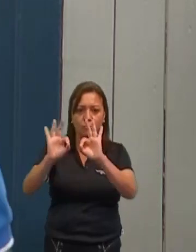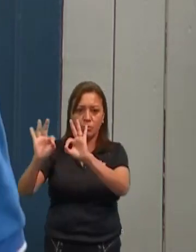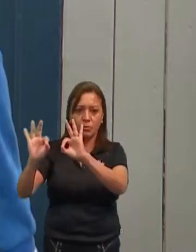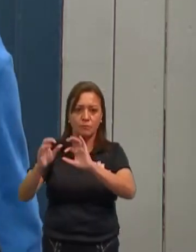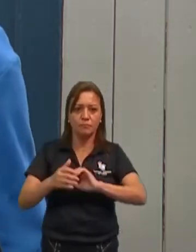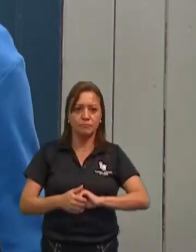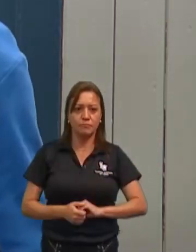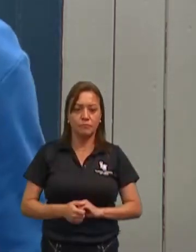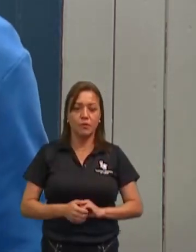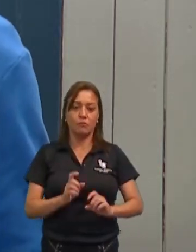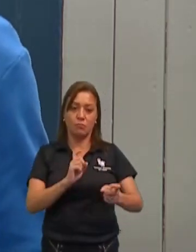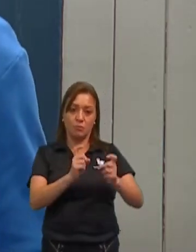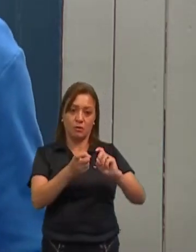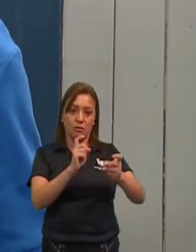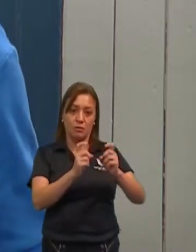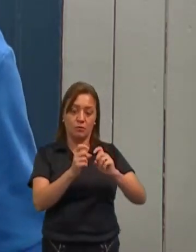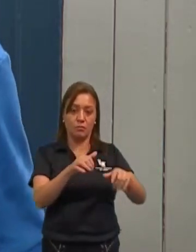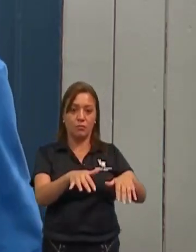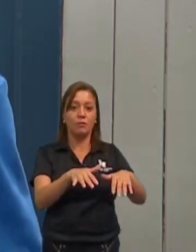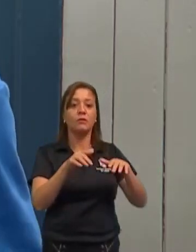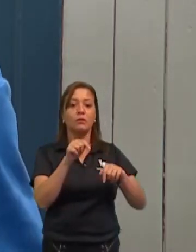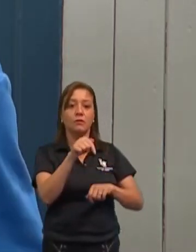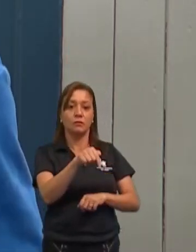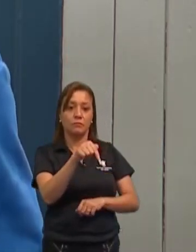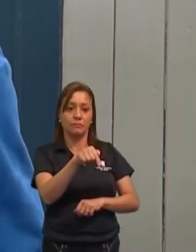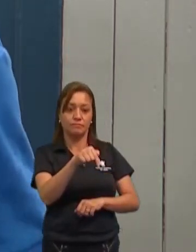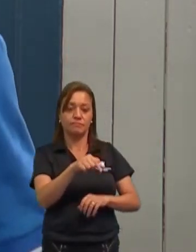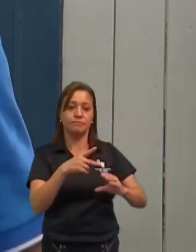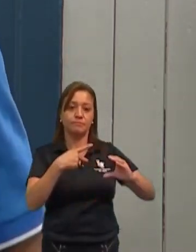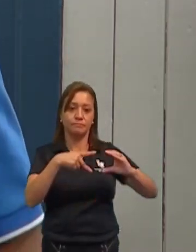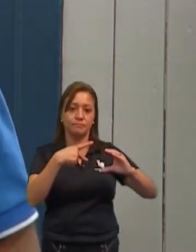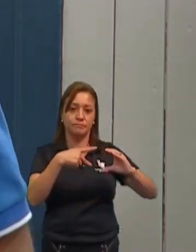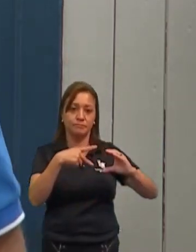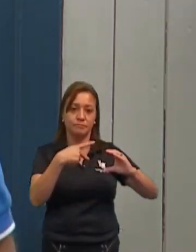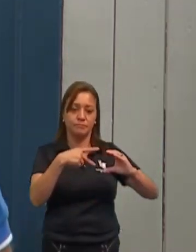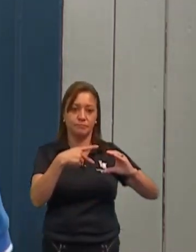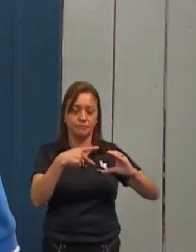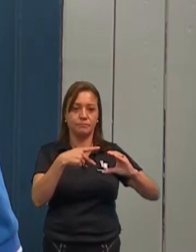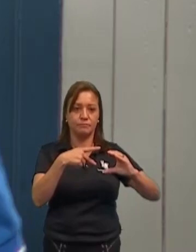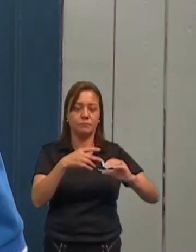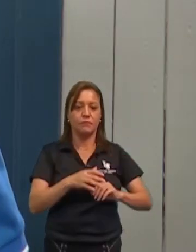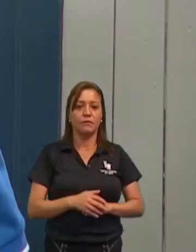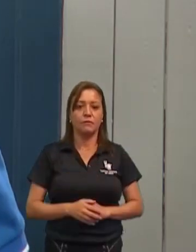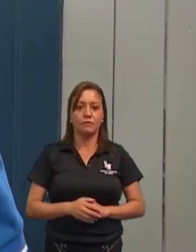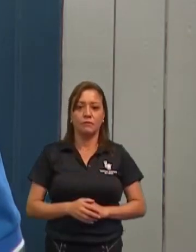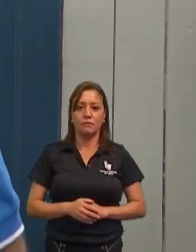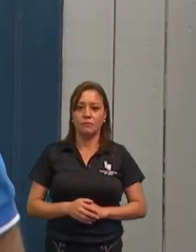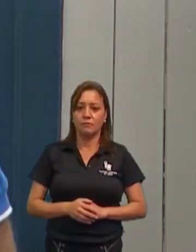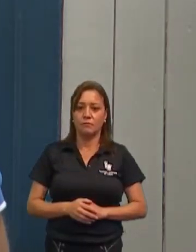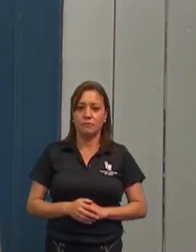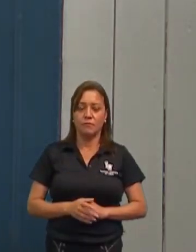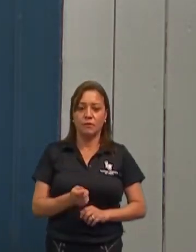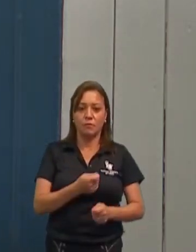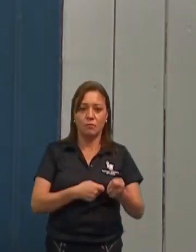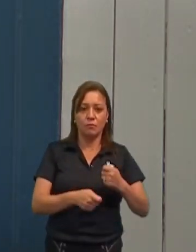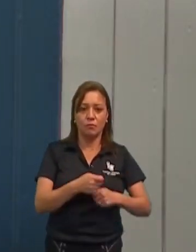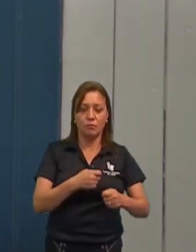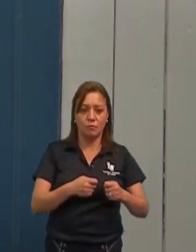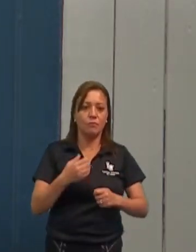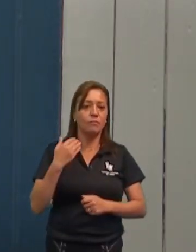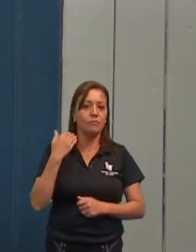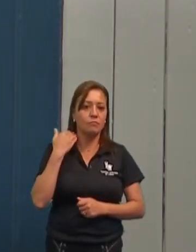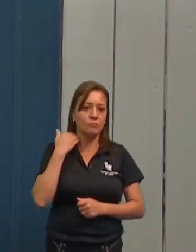Isso aí foi uma reunião aqui da apresentação, né? Da prestação de conta da prefeitura conosco e